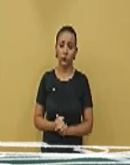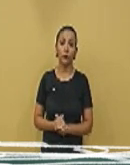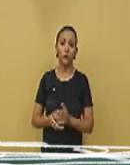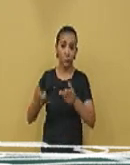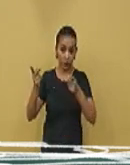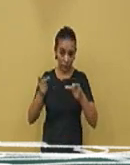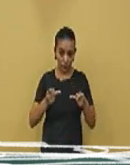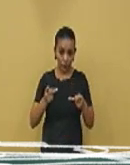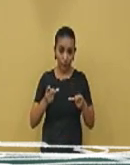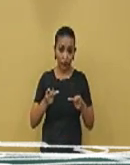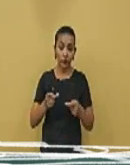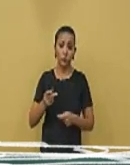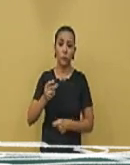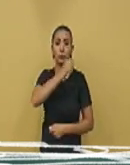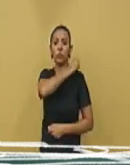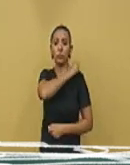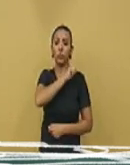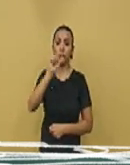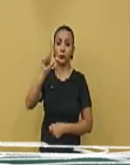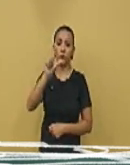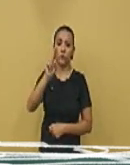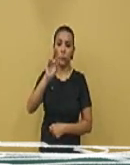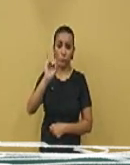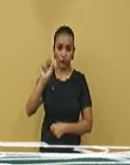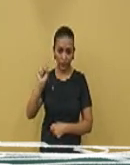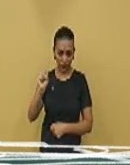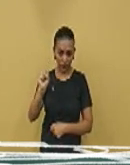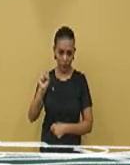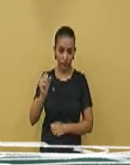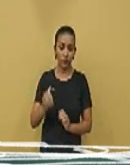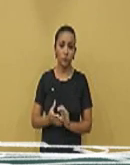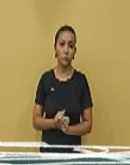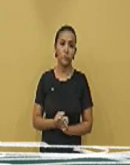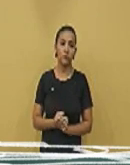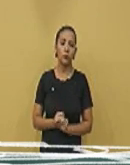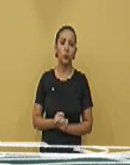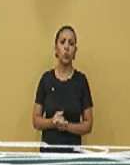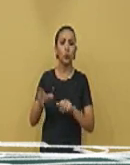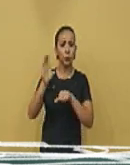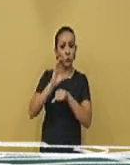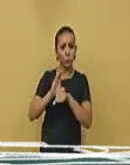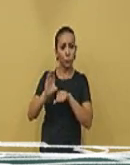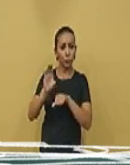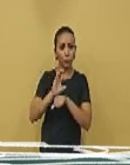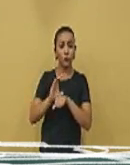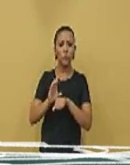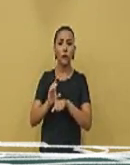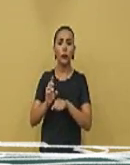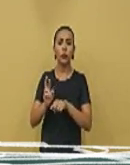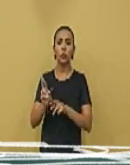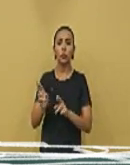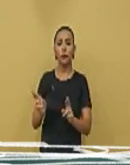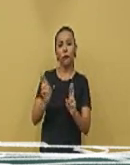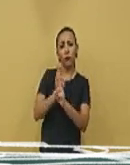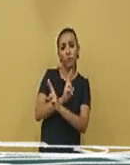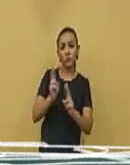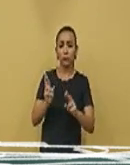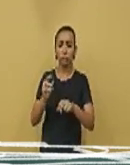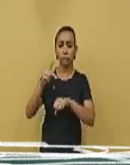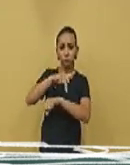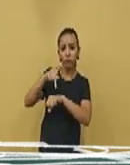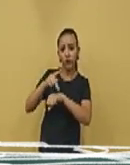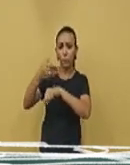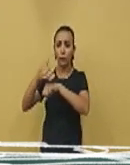Convido o discente Luiz Augusto Calheiros, do curso de Relações Internacionais da FADIR.